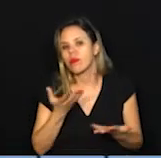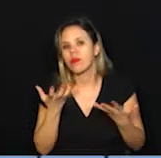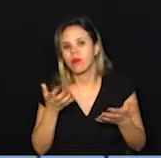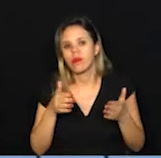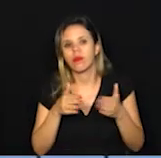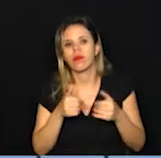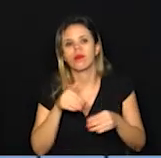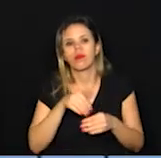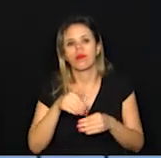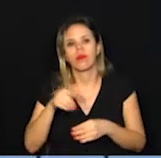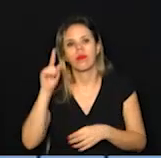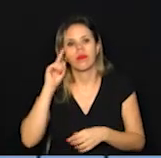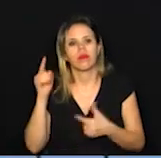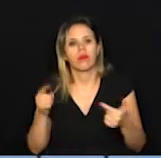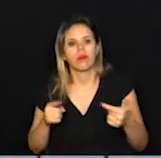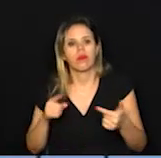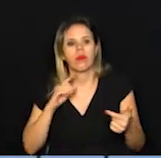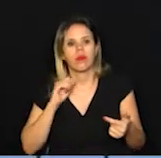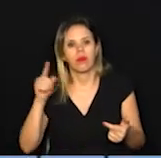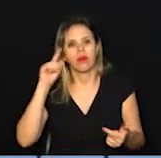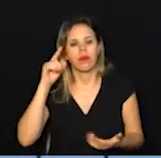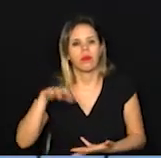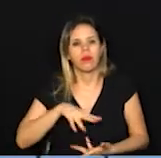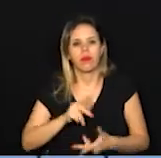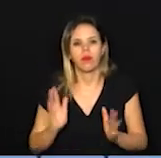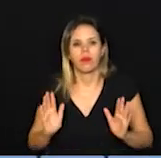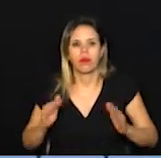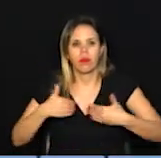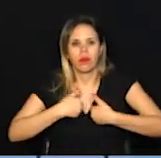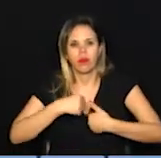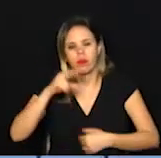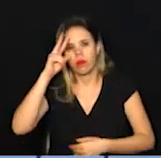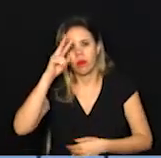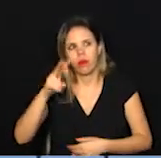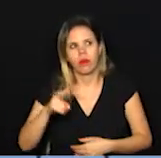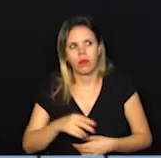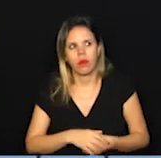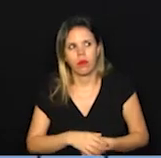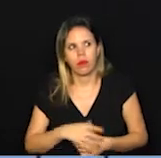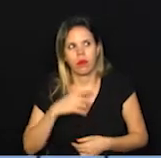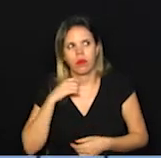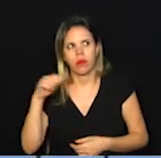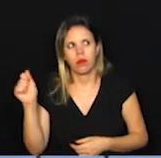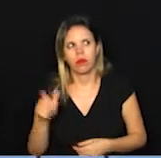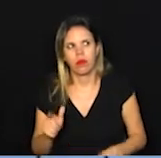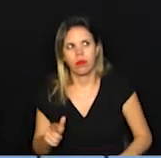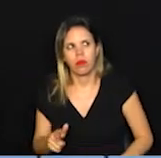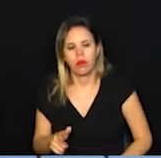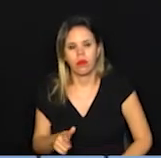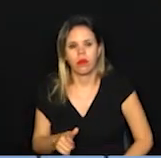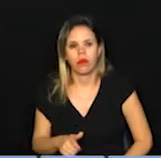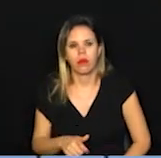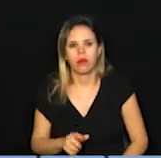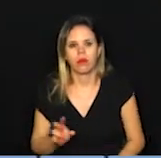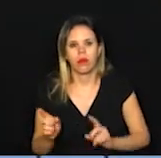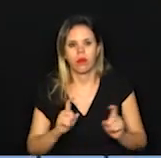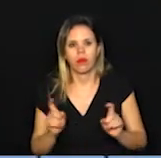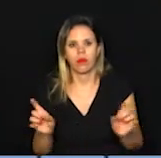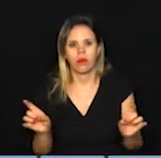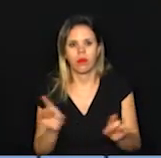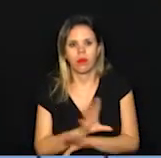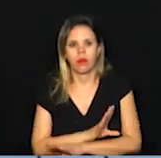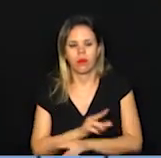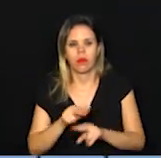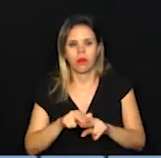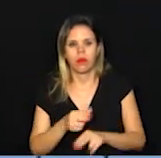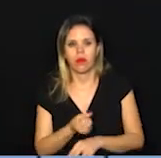de aplauso para o dia 2 de abril, o Dia Mundial do Autismo. Lembrando que a gente está no Abril Azul. E a reunião foi encerrada por falta de